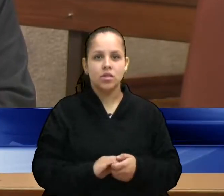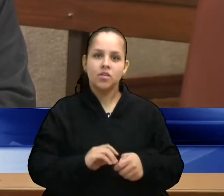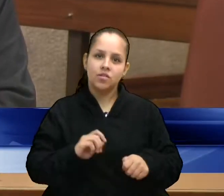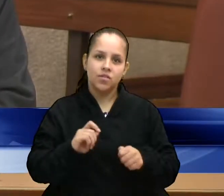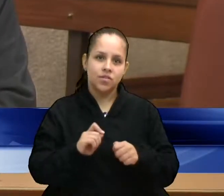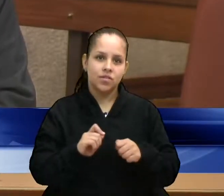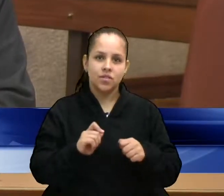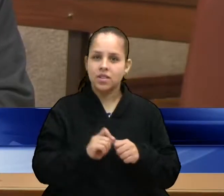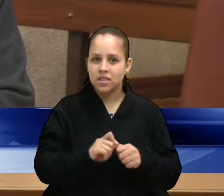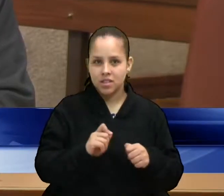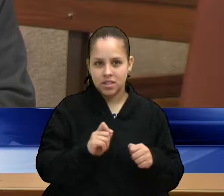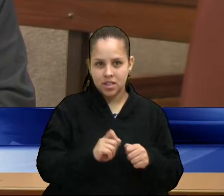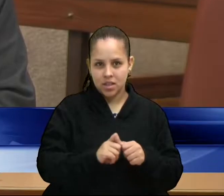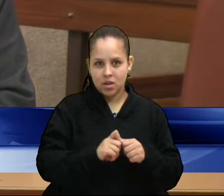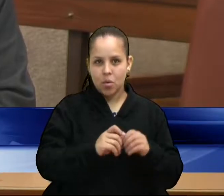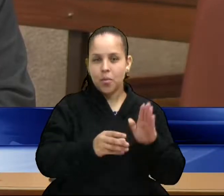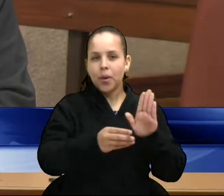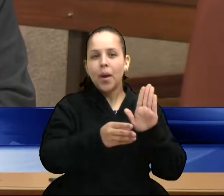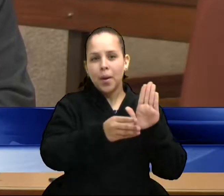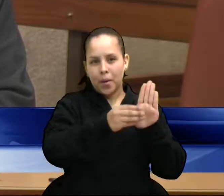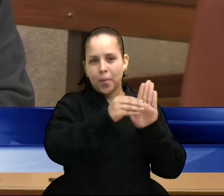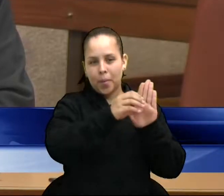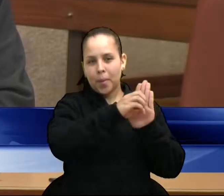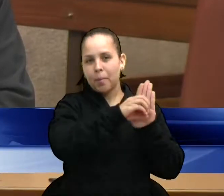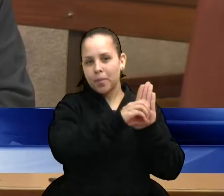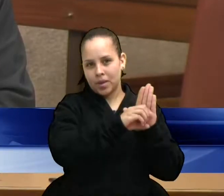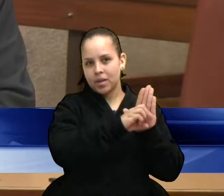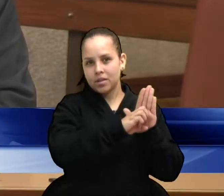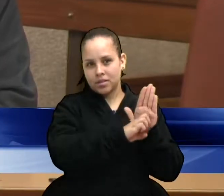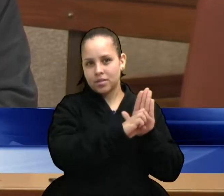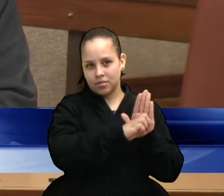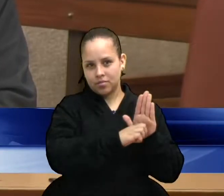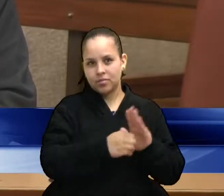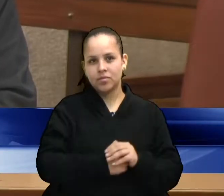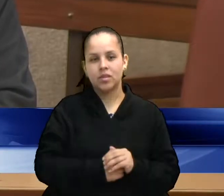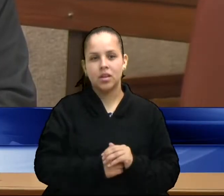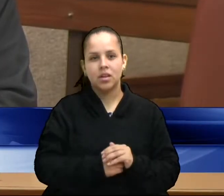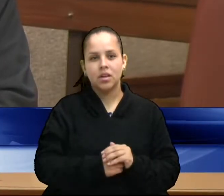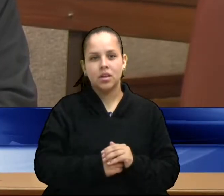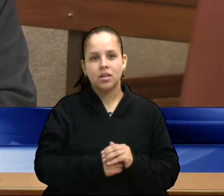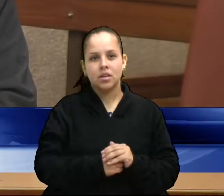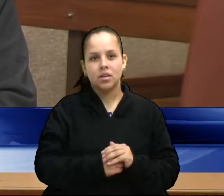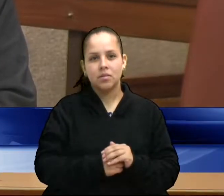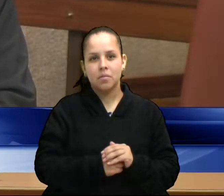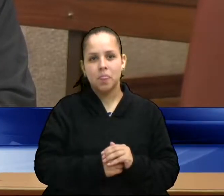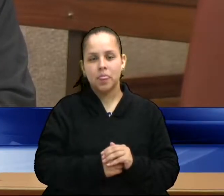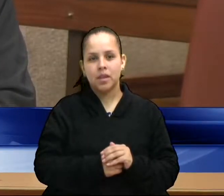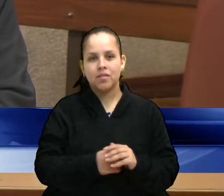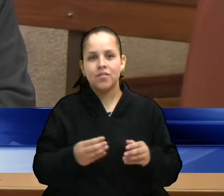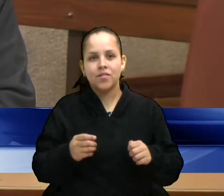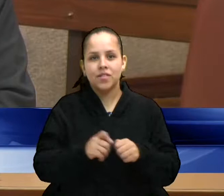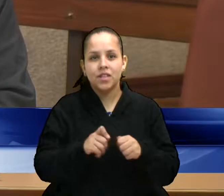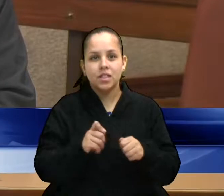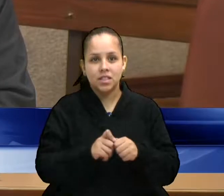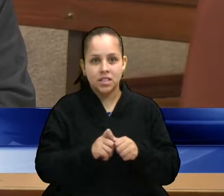aprovação unânime naquela oportunidade da criação do de lotação em Caxias do Sul. Eu estou falando em